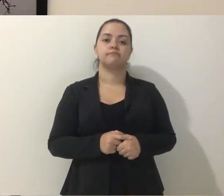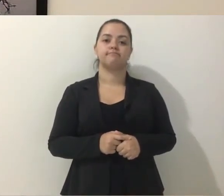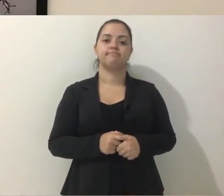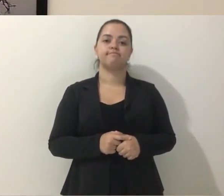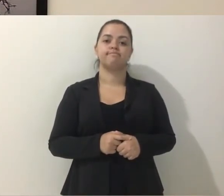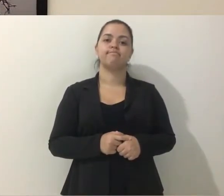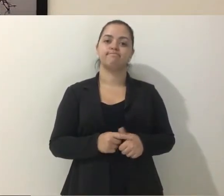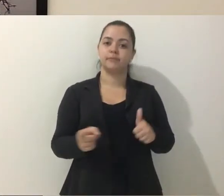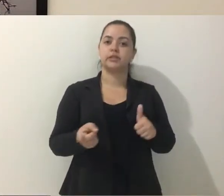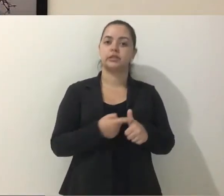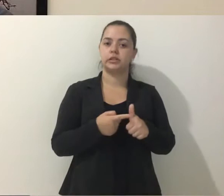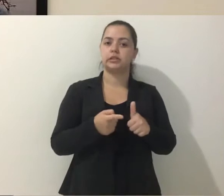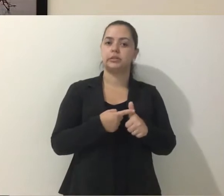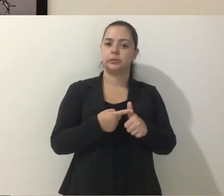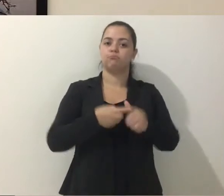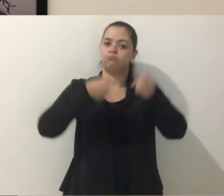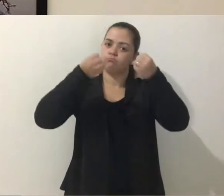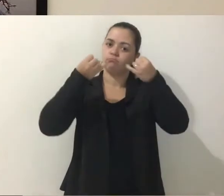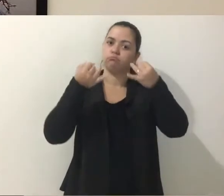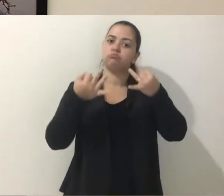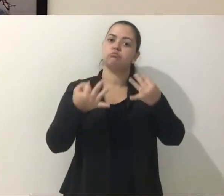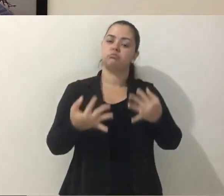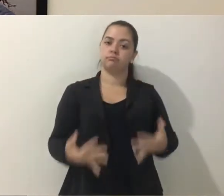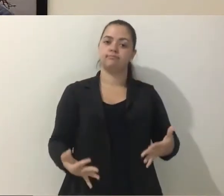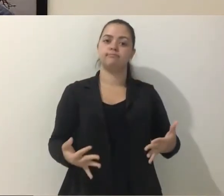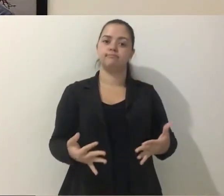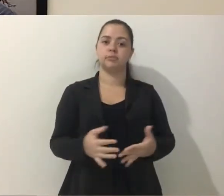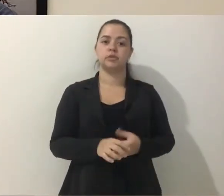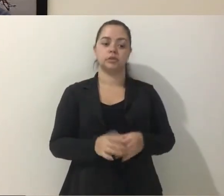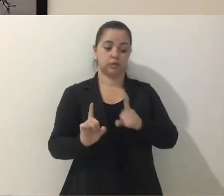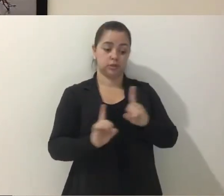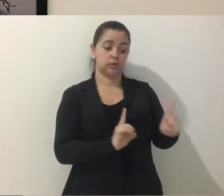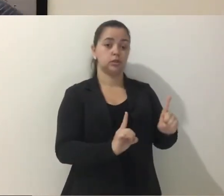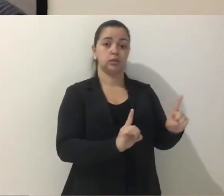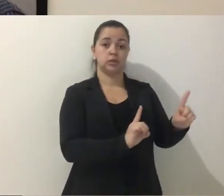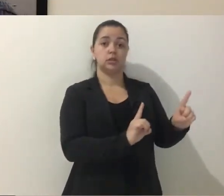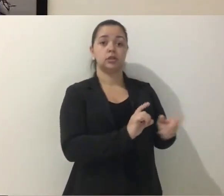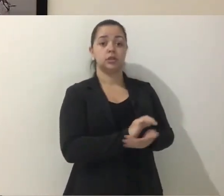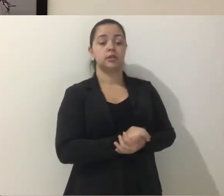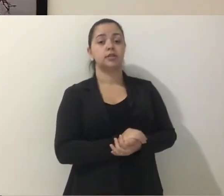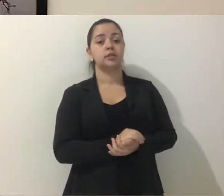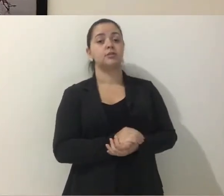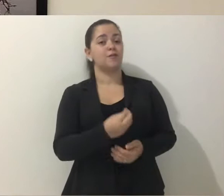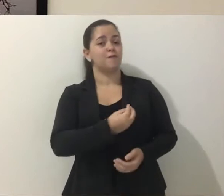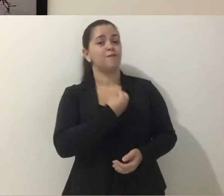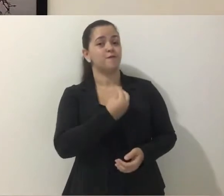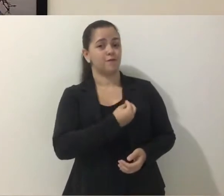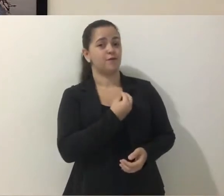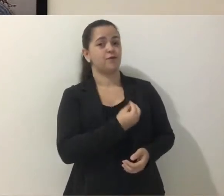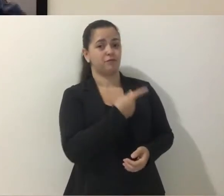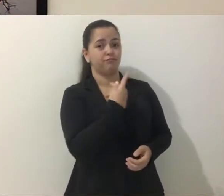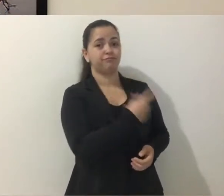Senhor está explicando para os discípulos, para que o modo de vida dos discípulos